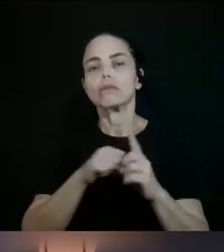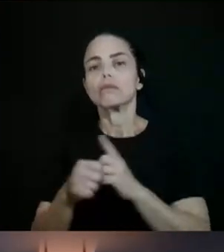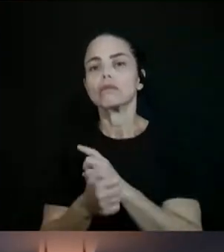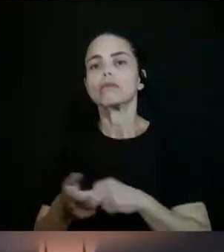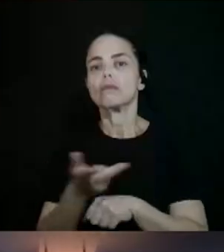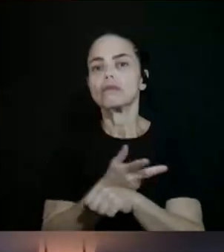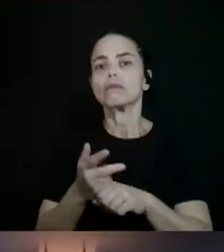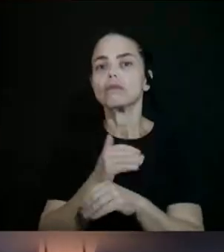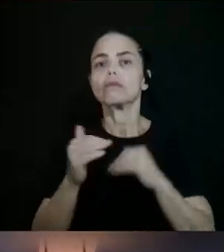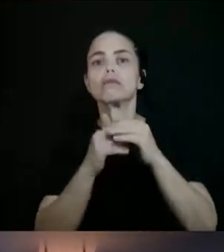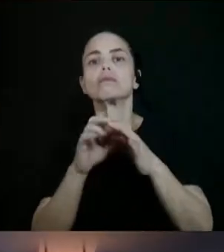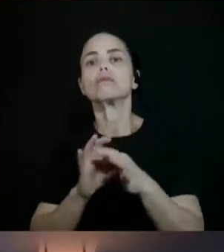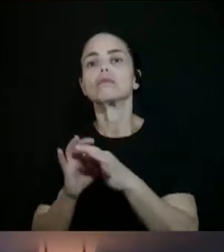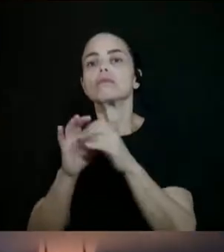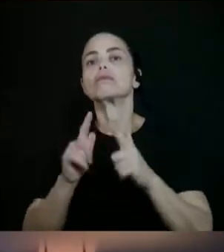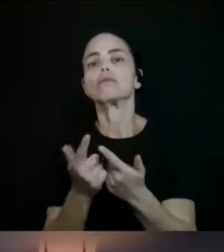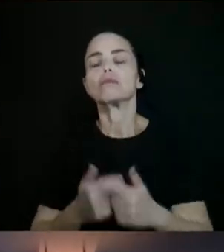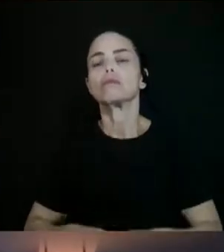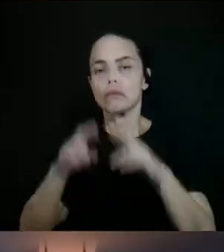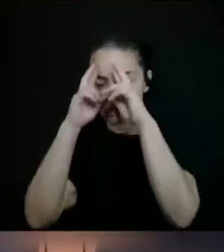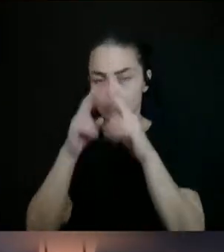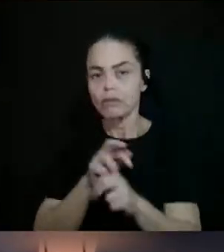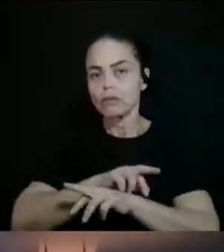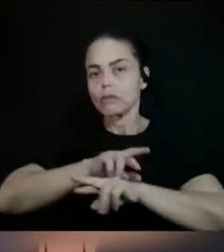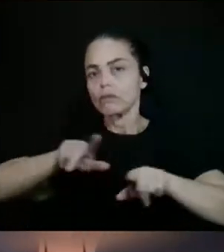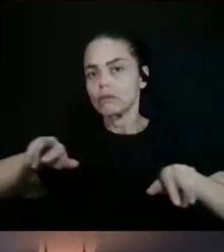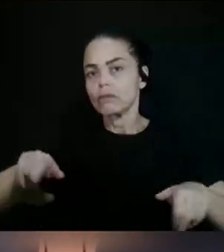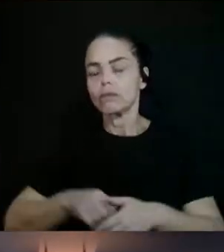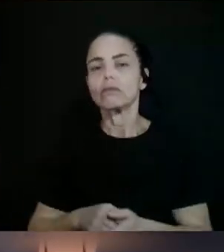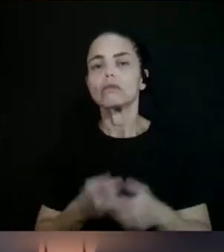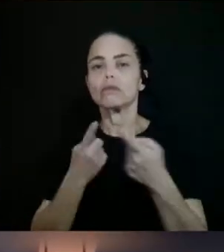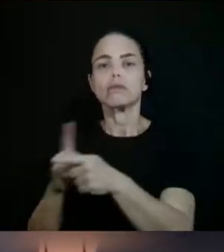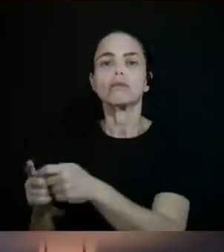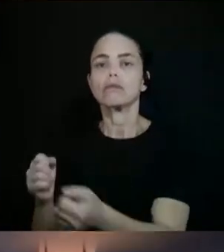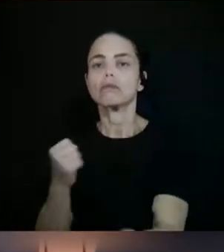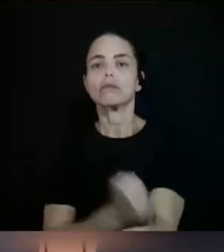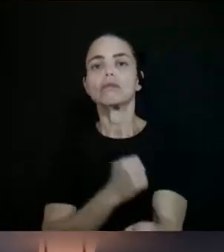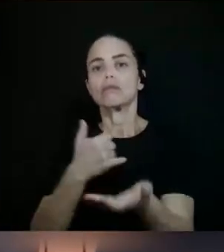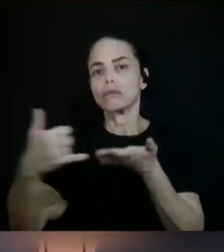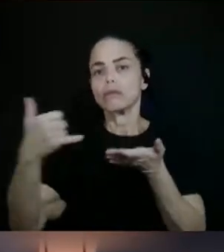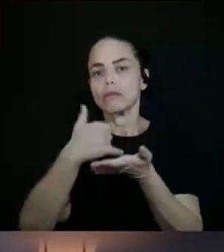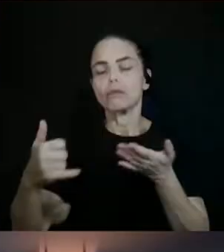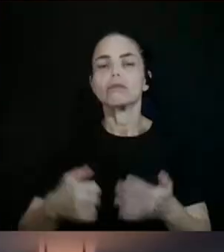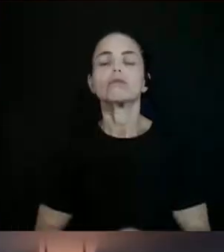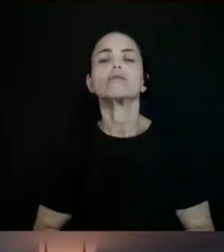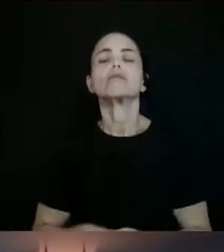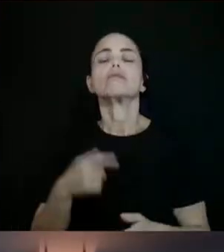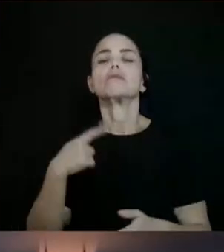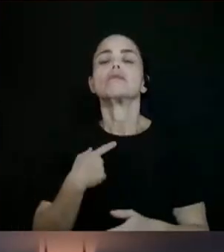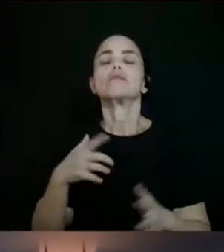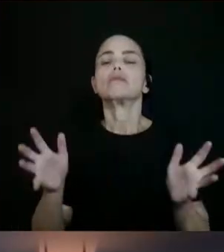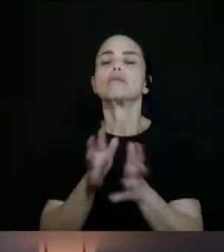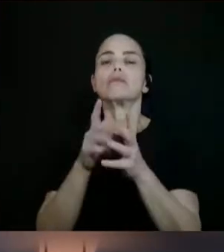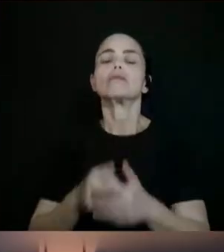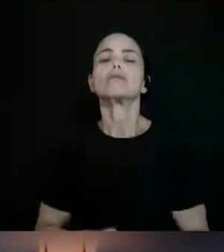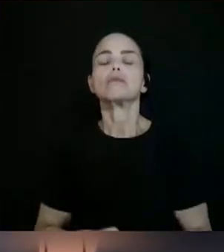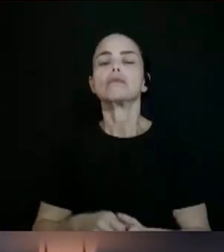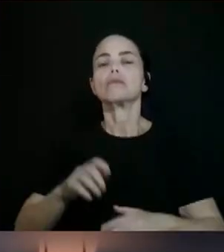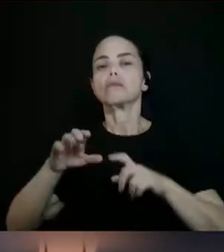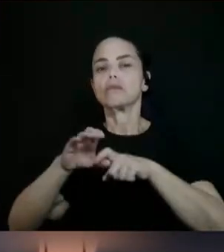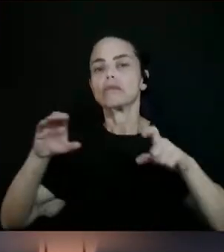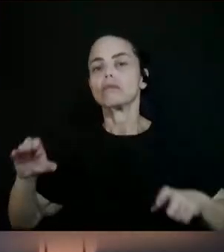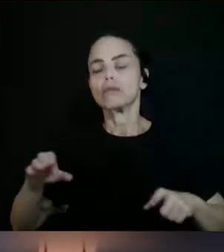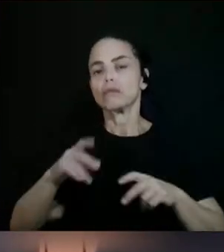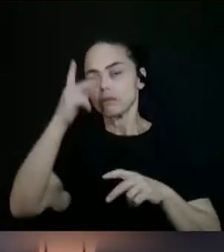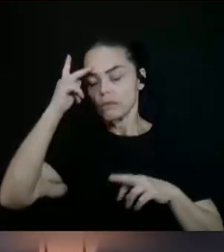de resultados, respeito à diversidade, combate à dependência química e ociosidade marginalizante e estímulo à autonomia da pessoa humana. A